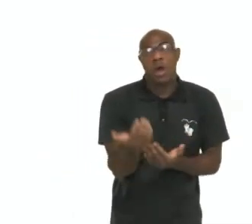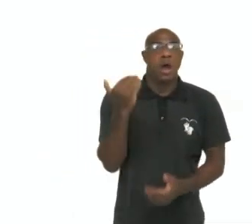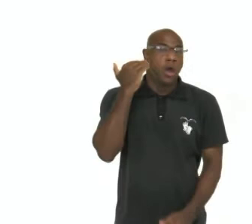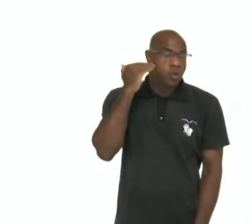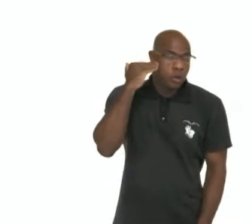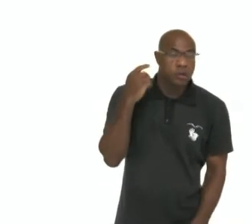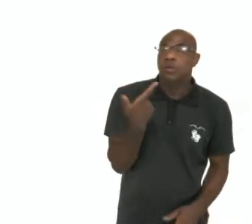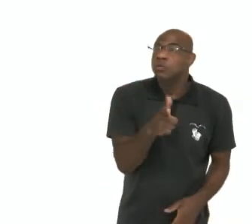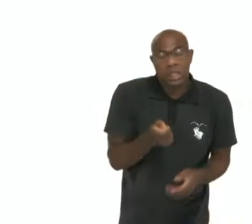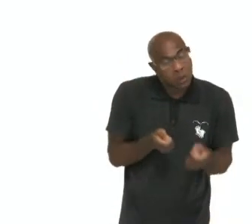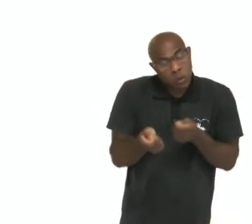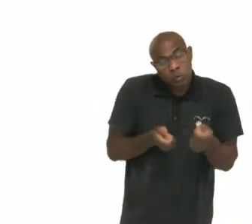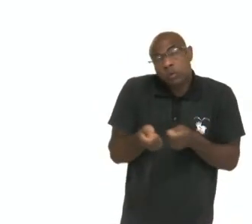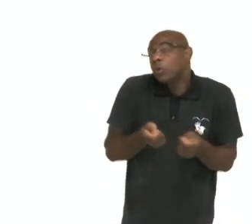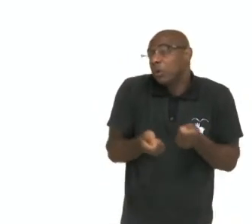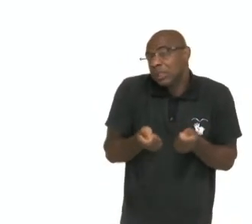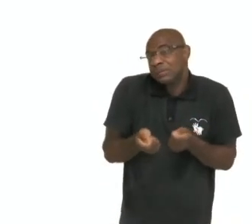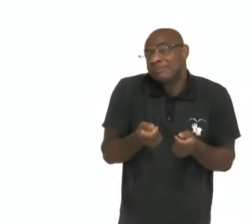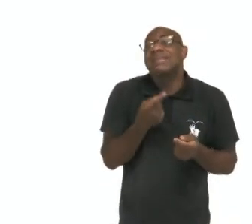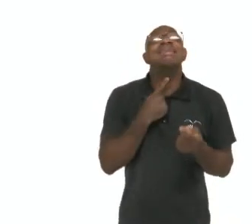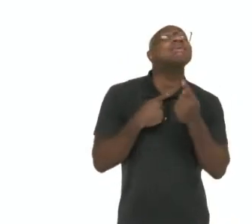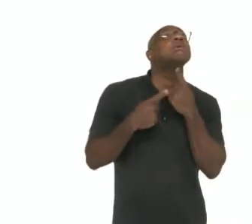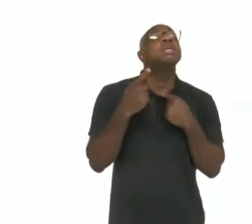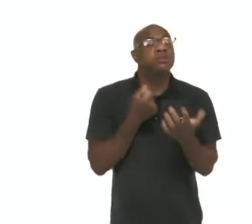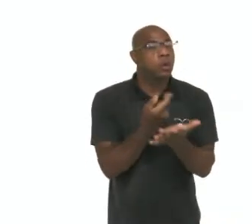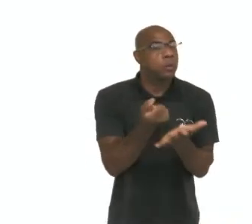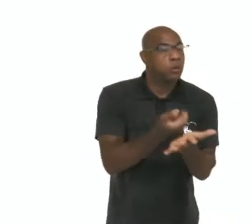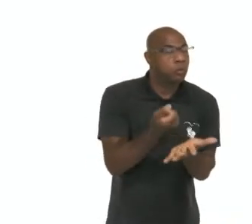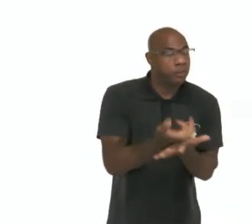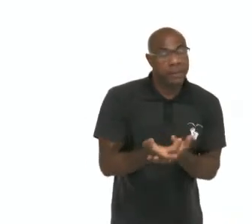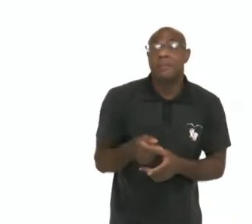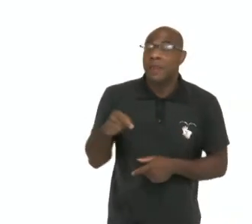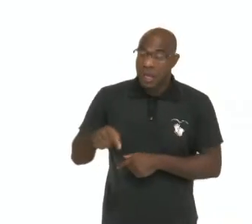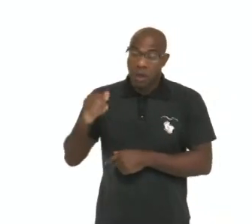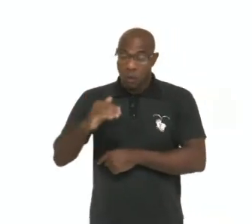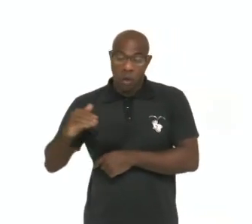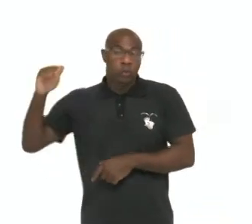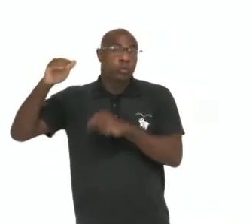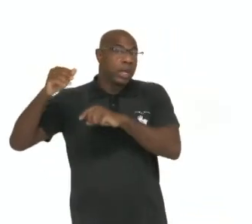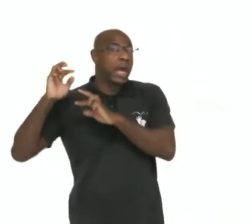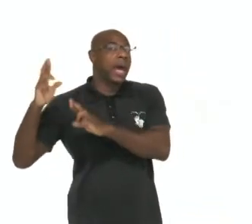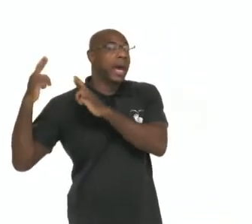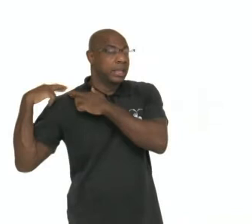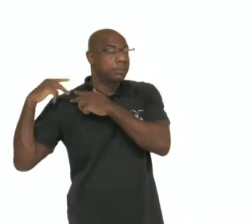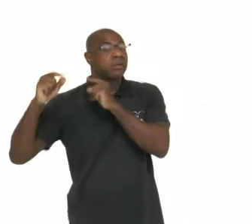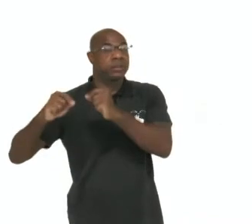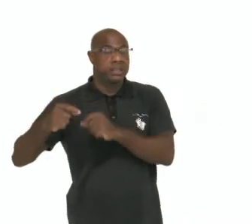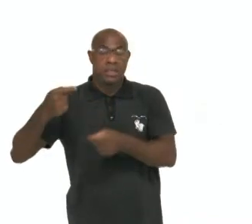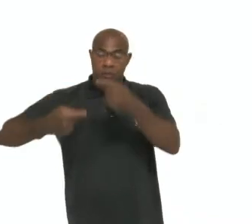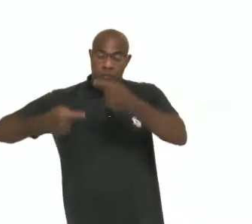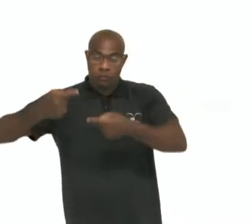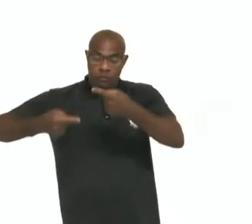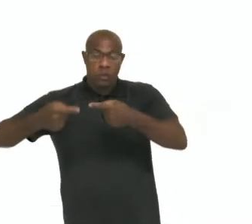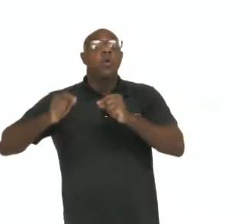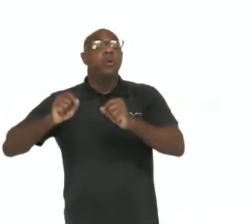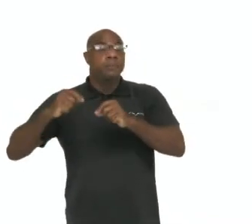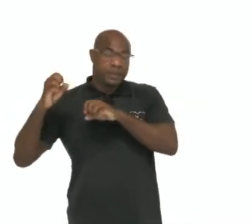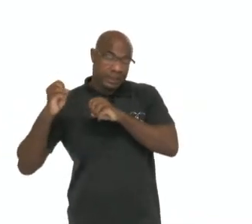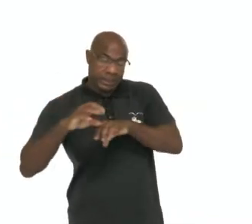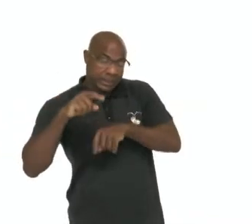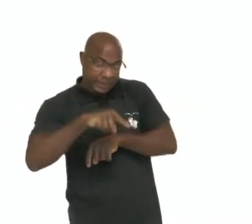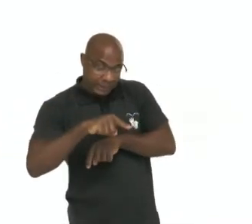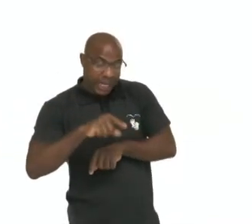para frustrar seus desejos de consumo. Caberia aos adultos responsáveis da família discutir o que são as necessidades